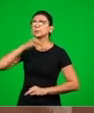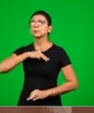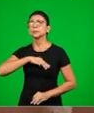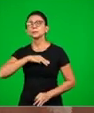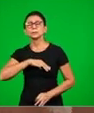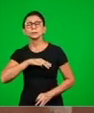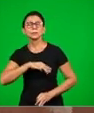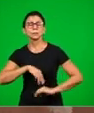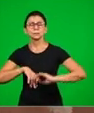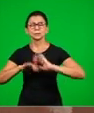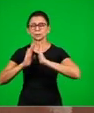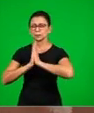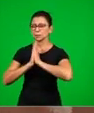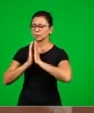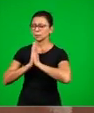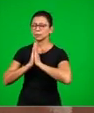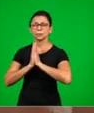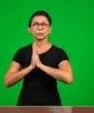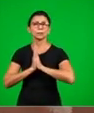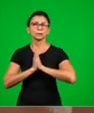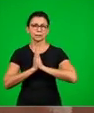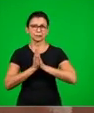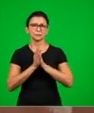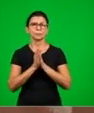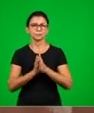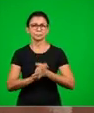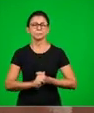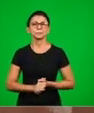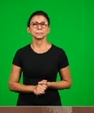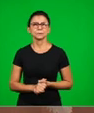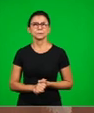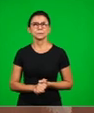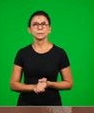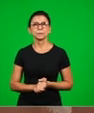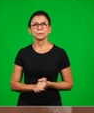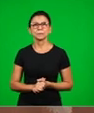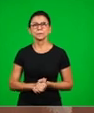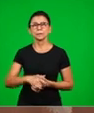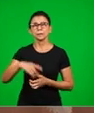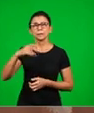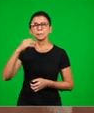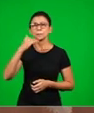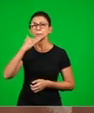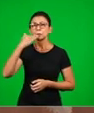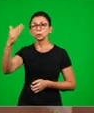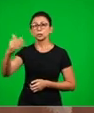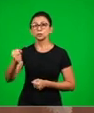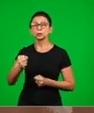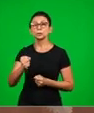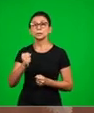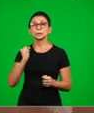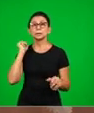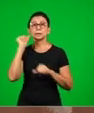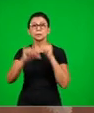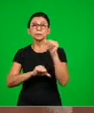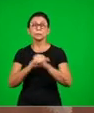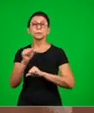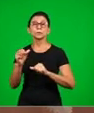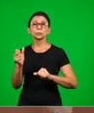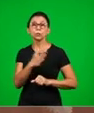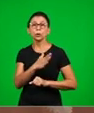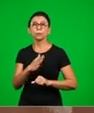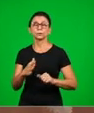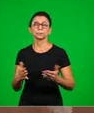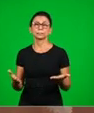né? Ele faz uma oração para que houvesse um avivamento. Paulo vive